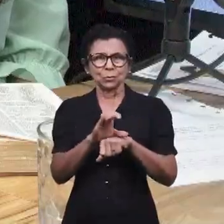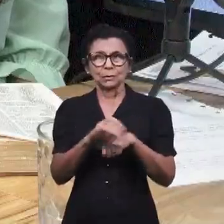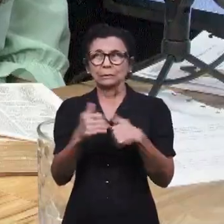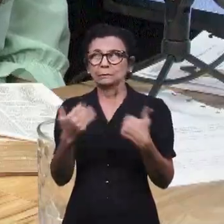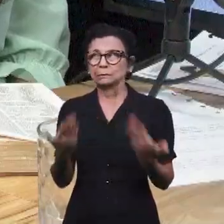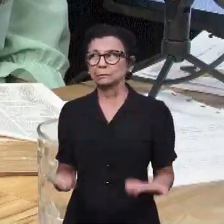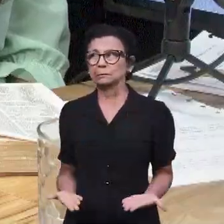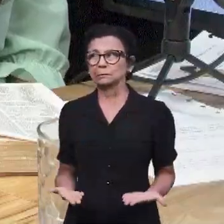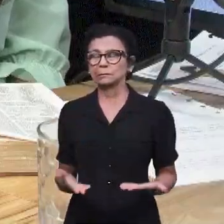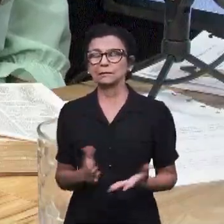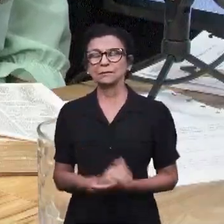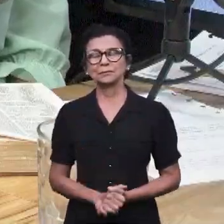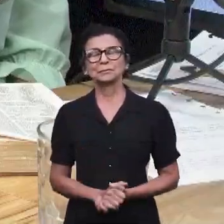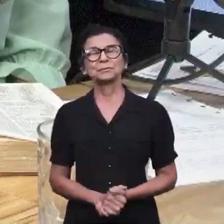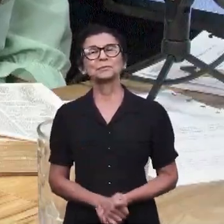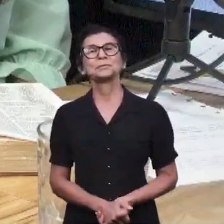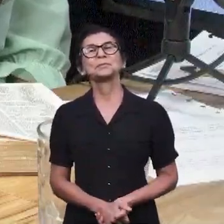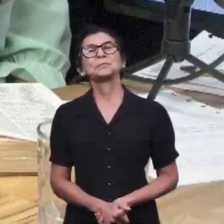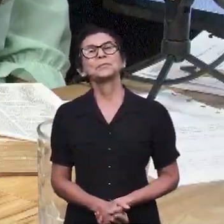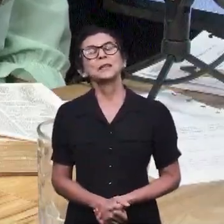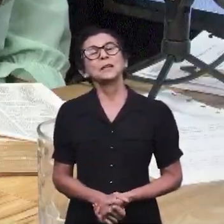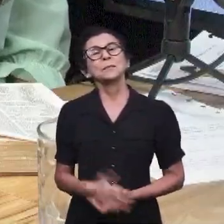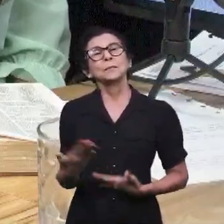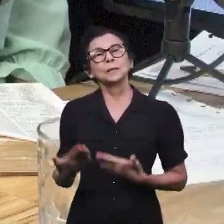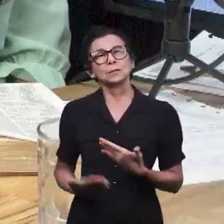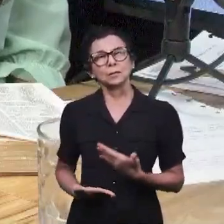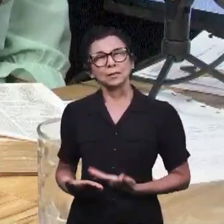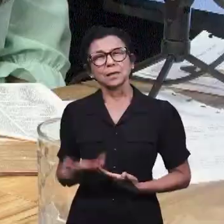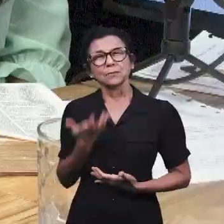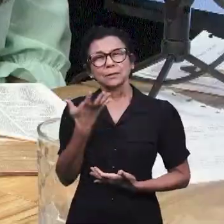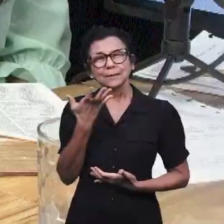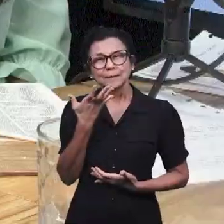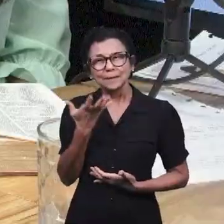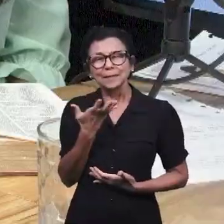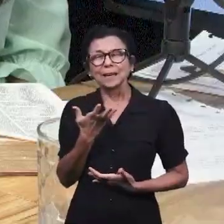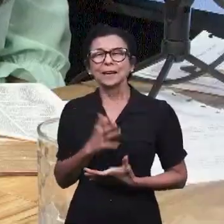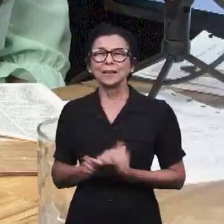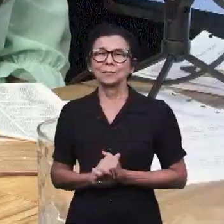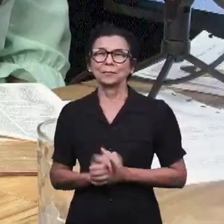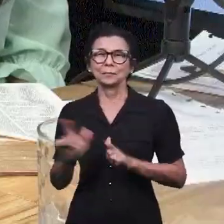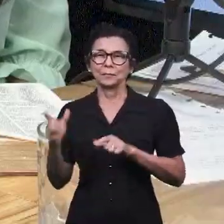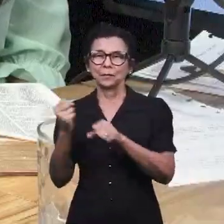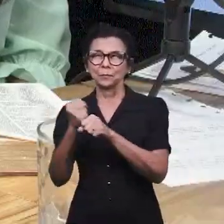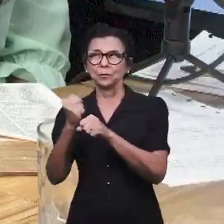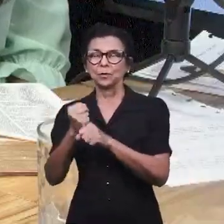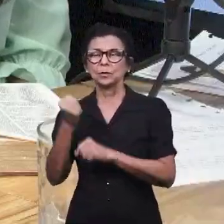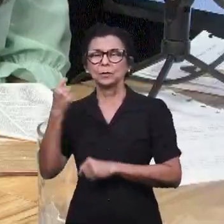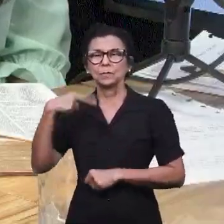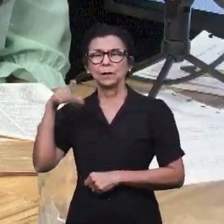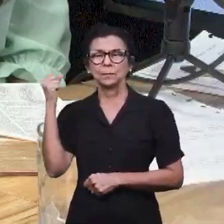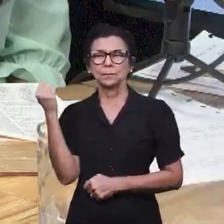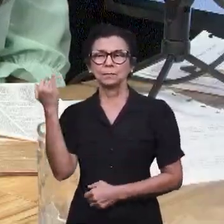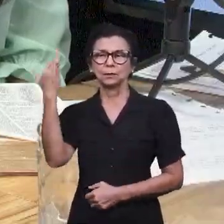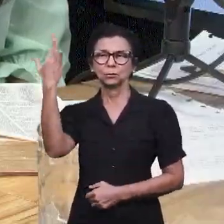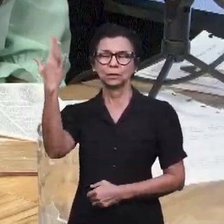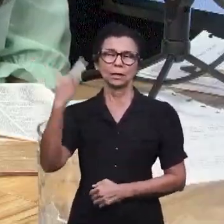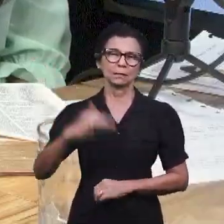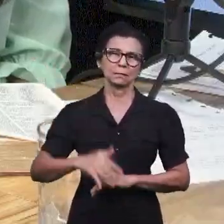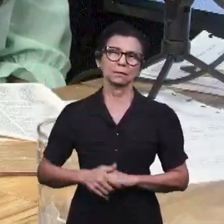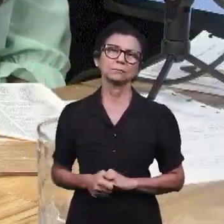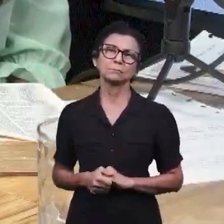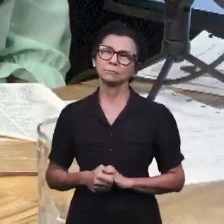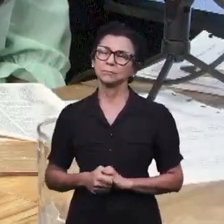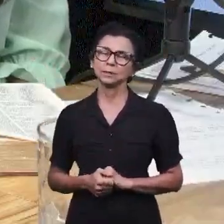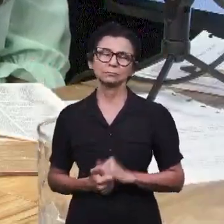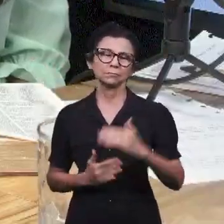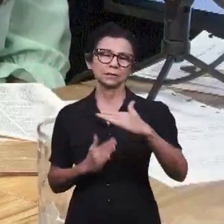Senhor e ele busca o Senhor pelas madrugadas, ele se põe à disposição da obra do Senhor. O Senhor não tem limites para a razão, ele opera